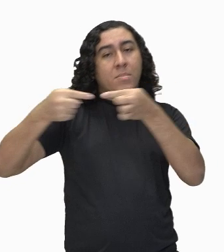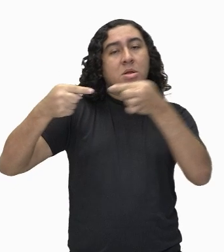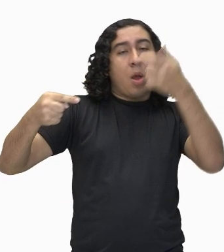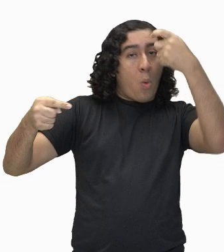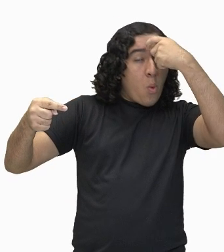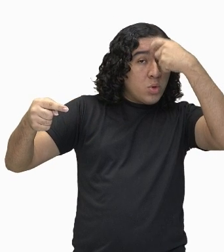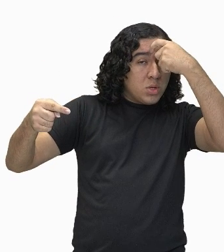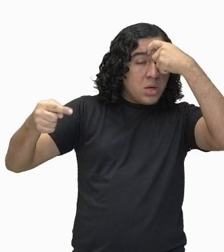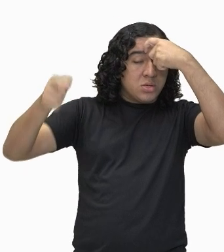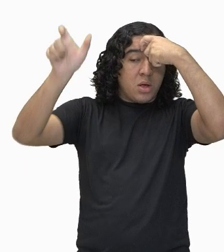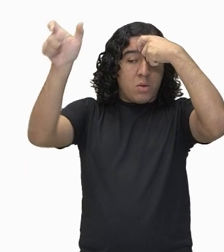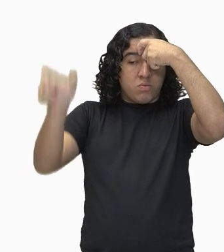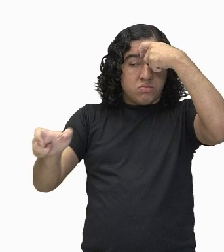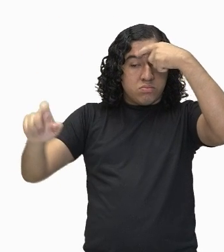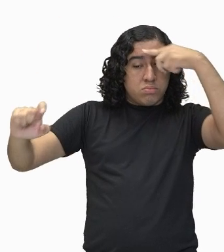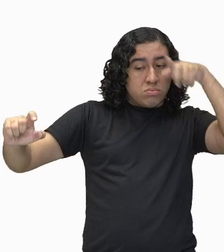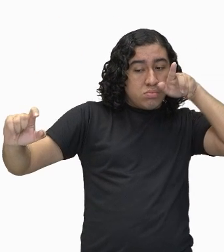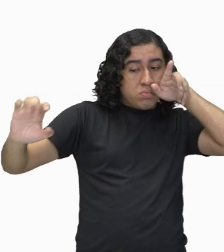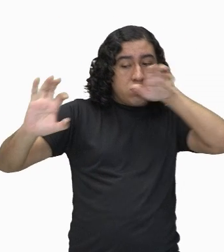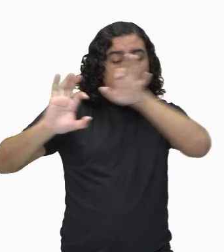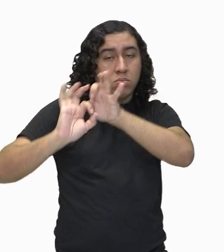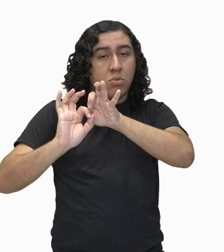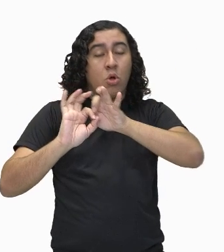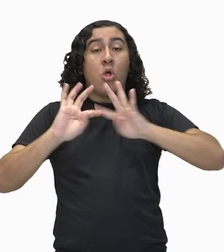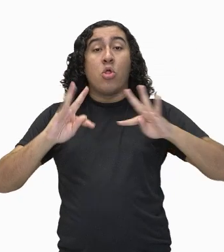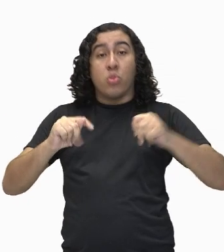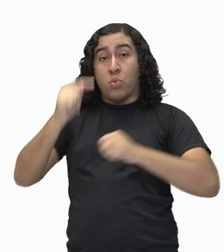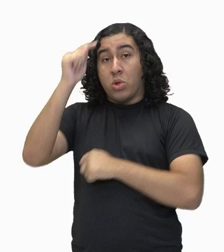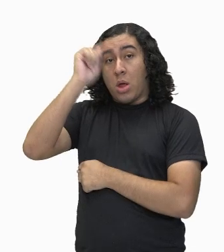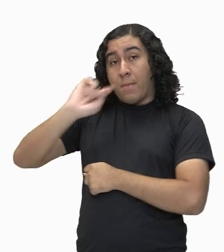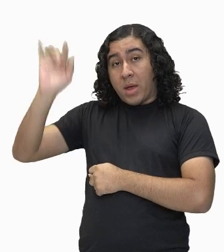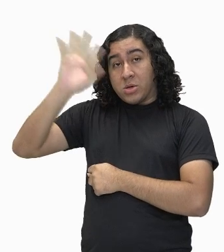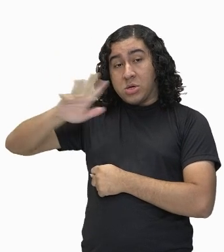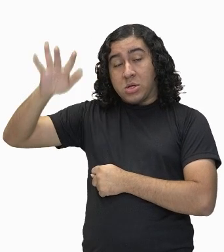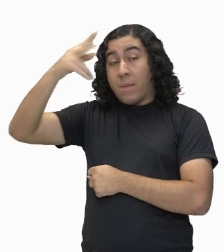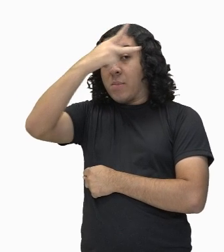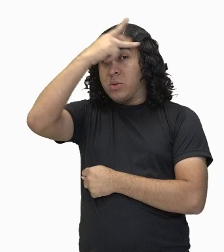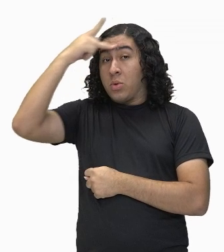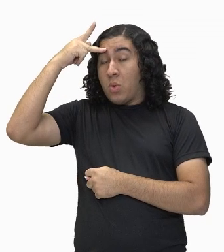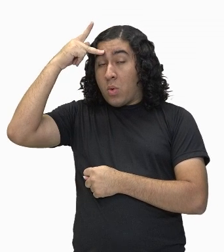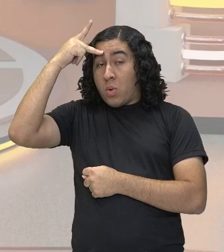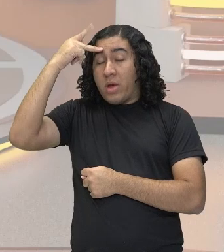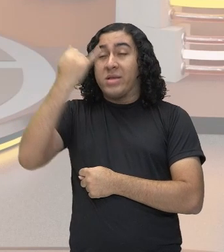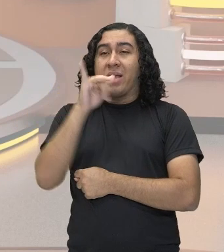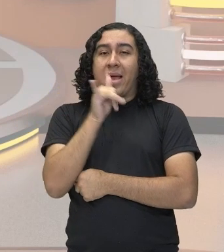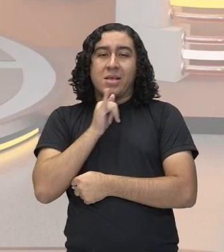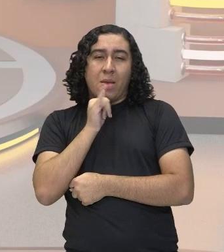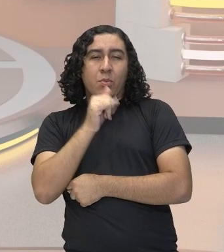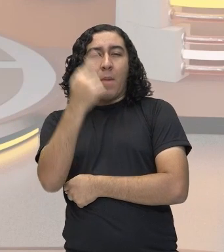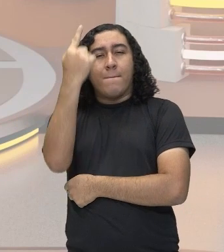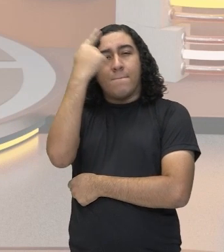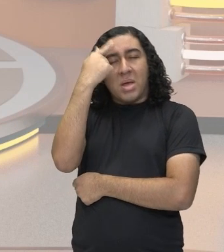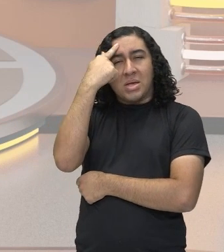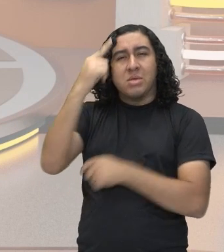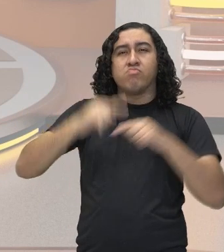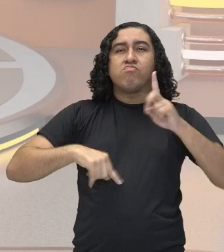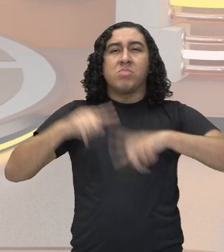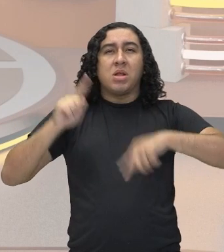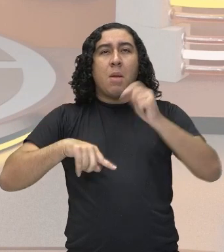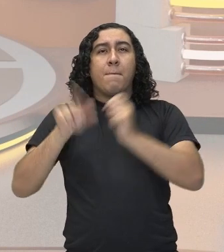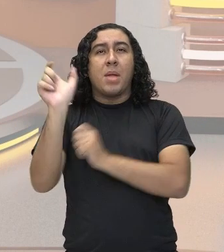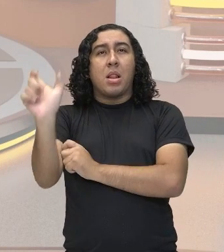coisa. Então, tudo aquilo que você imagina, de um modo geral, quando você pensa alguma coisa,